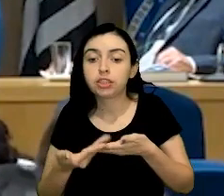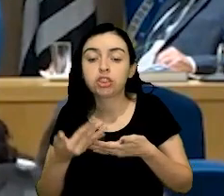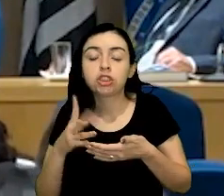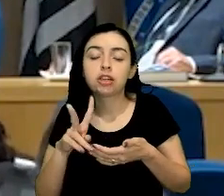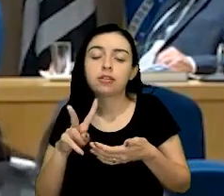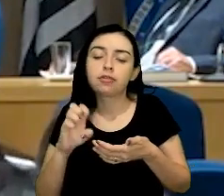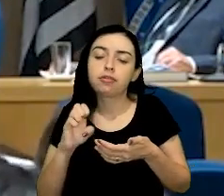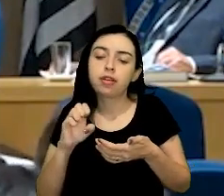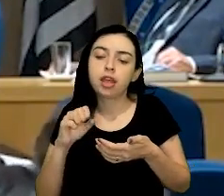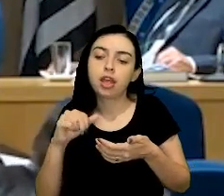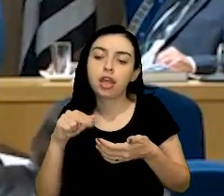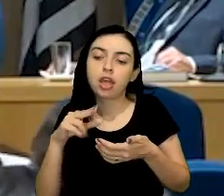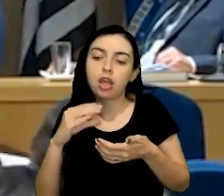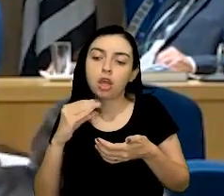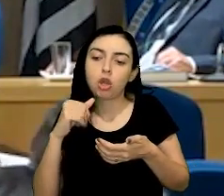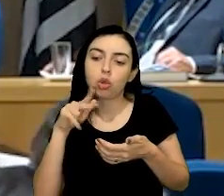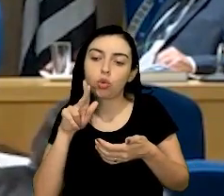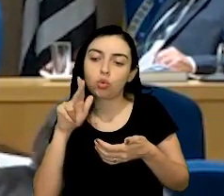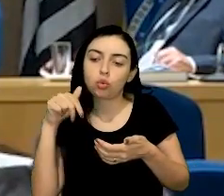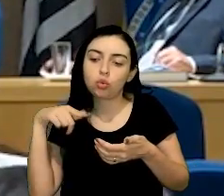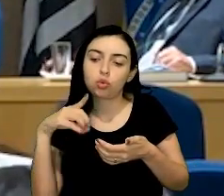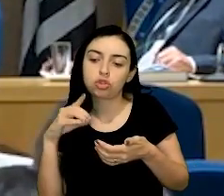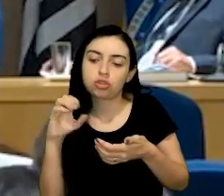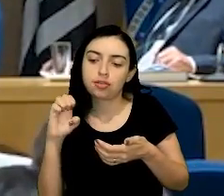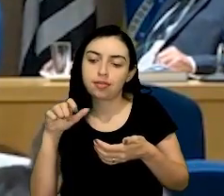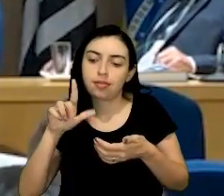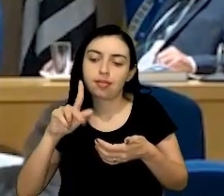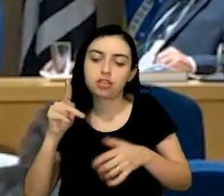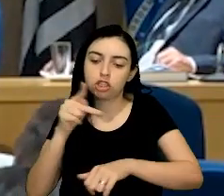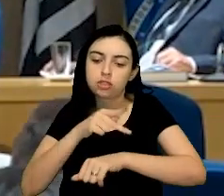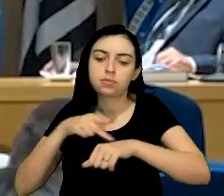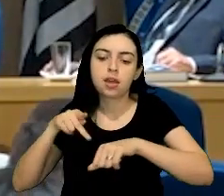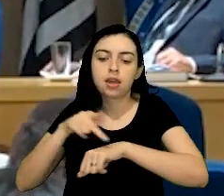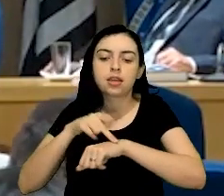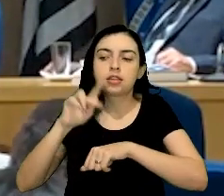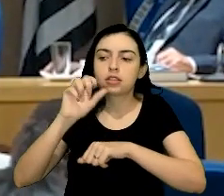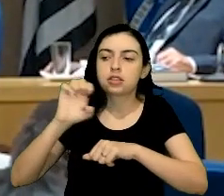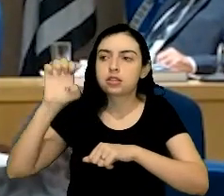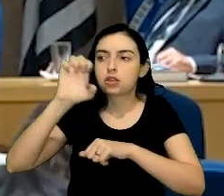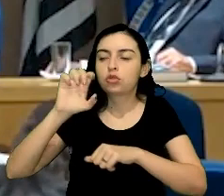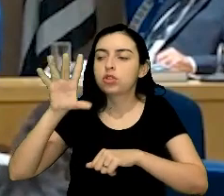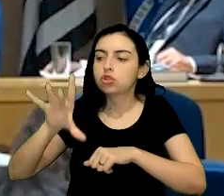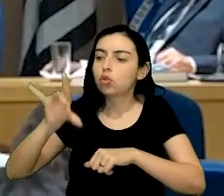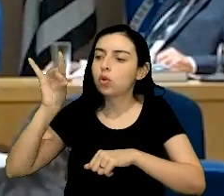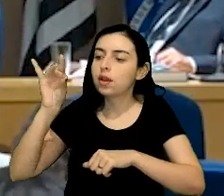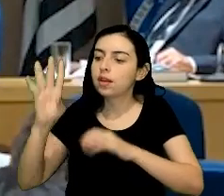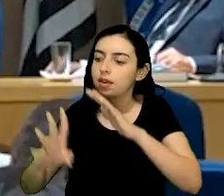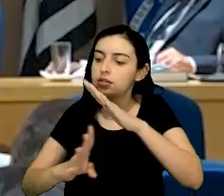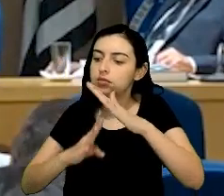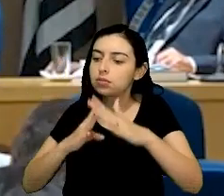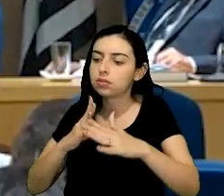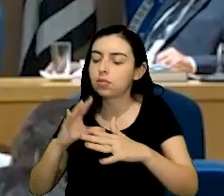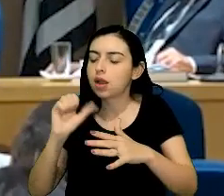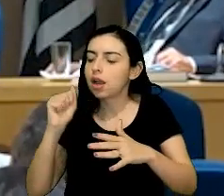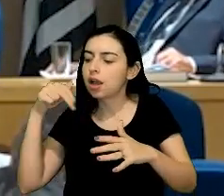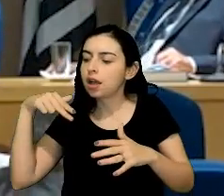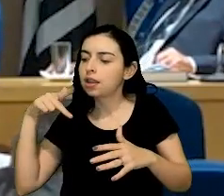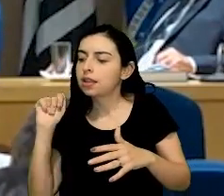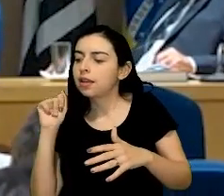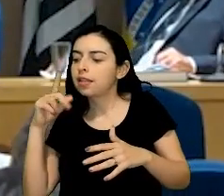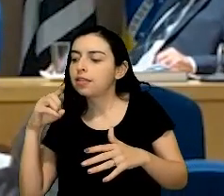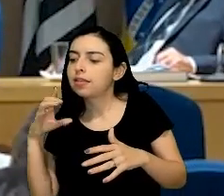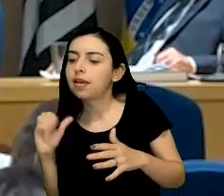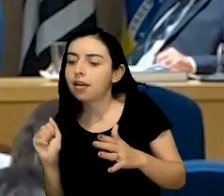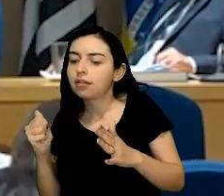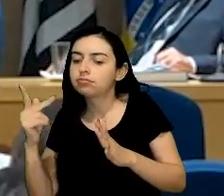Os países europeus hoje, eles vão escolher os seus imigrantes. O Canadá tem uma política muito forte